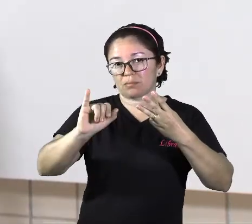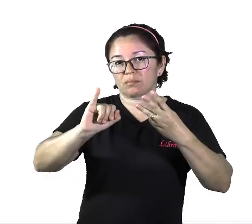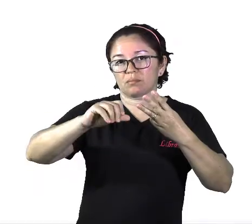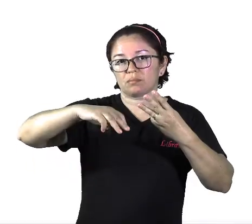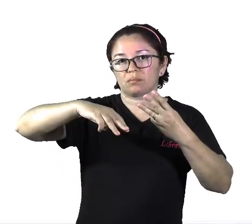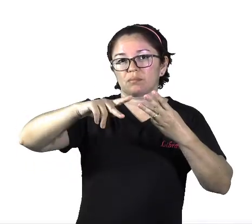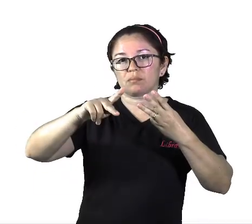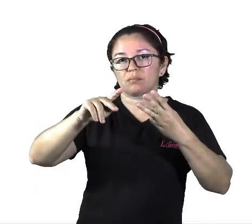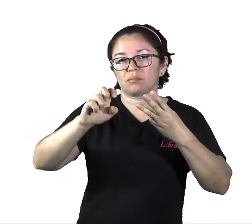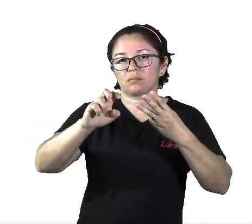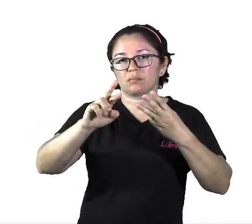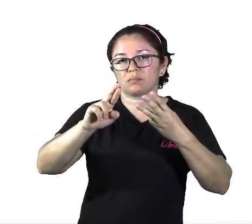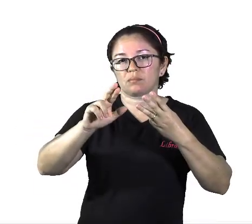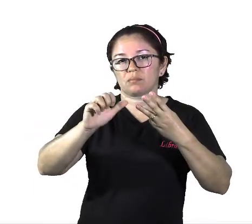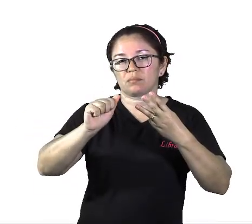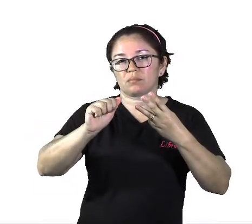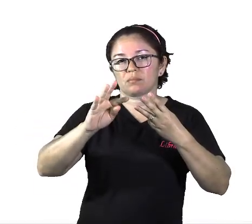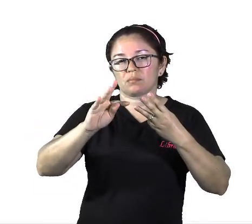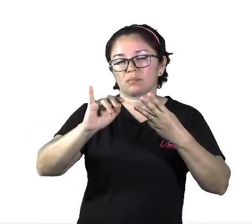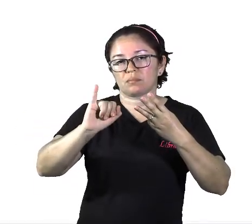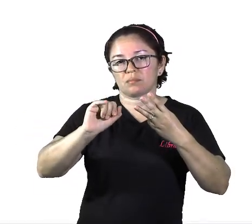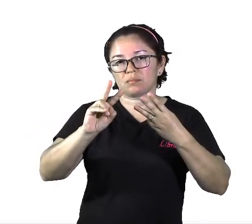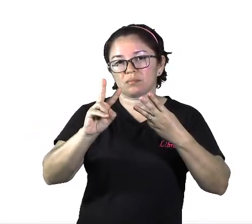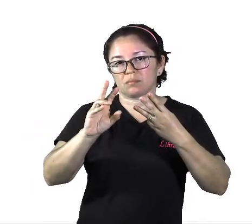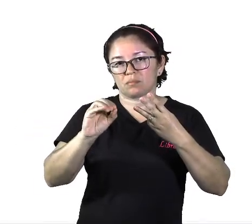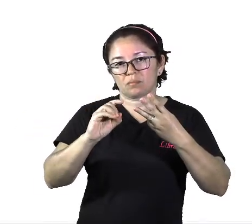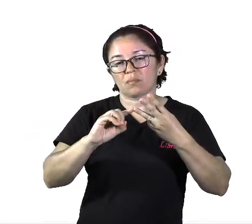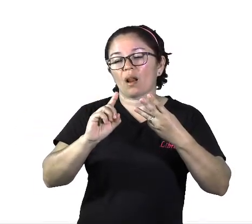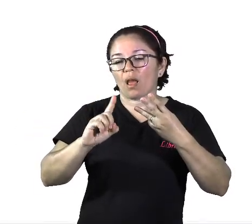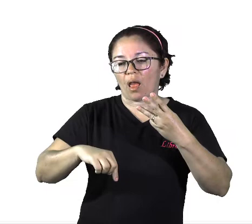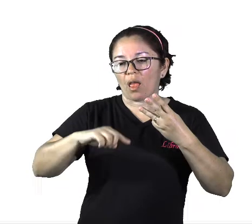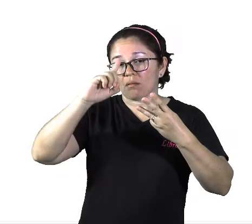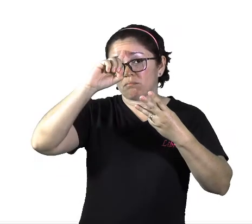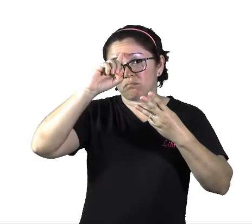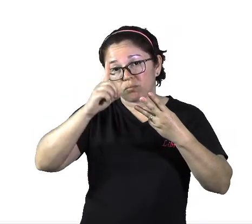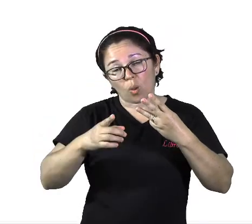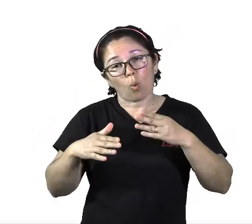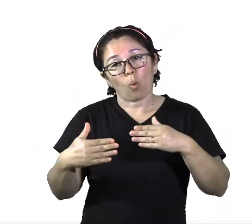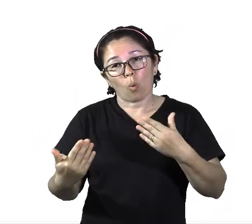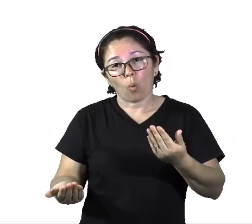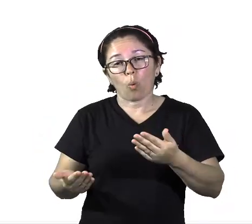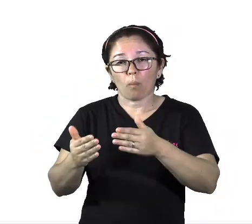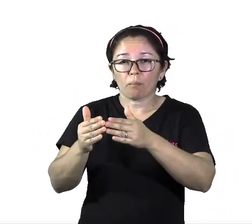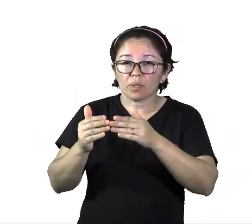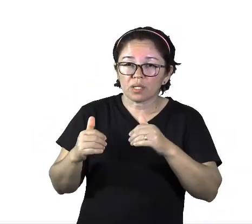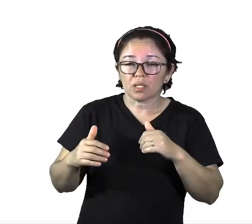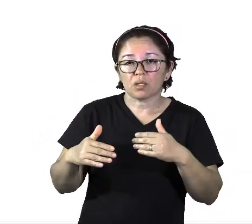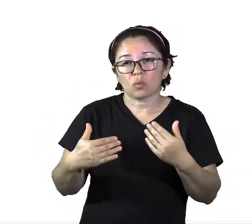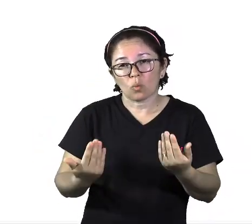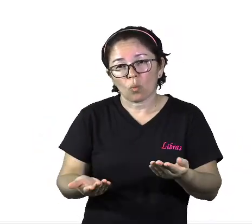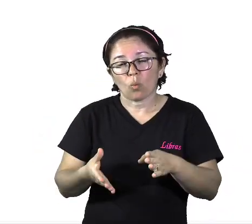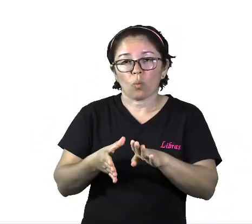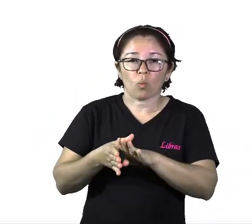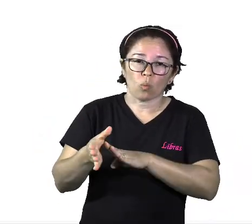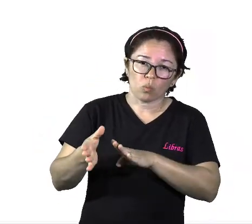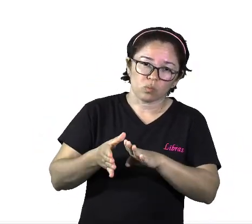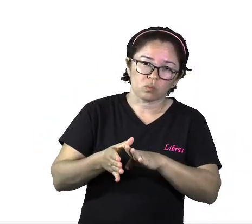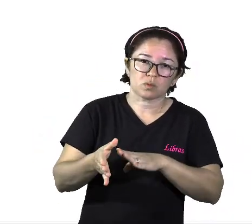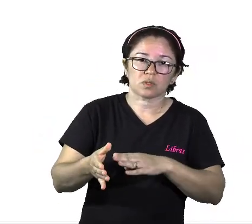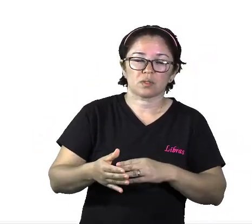imperativo? Indica uma ordem, um pedido, um convite, um conselho, tá bom?